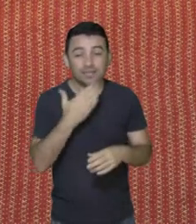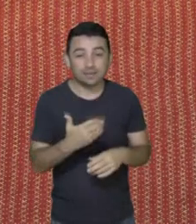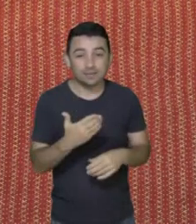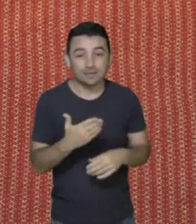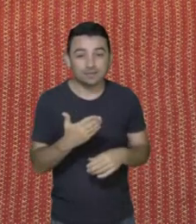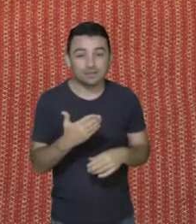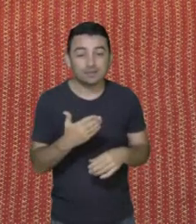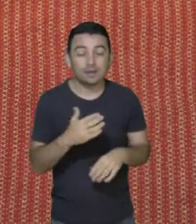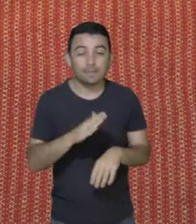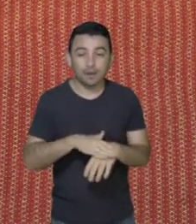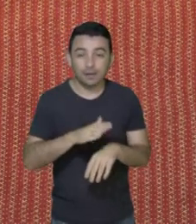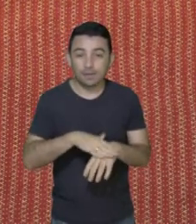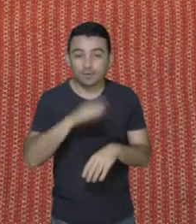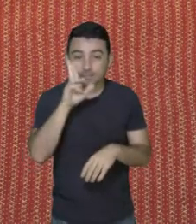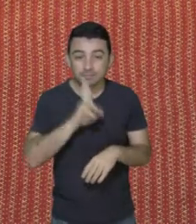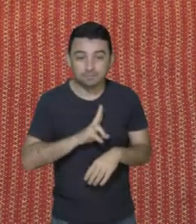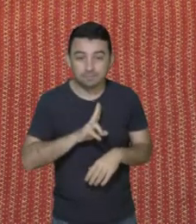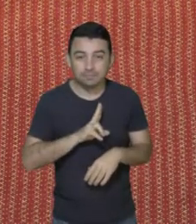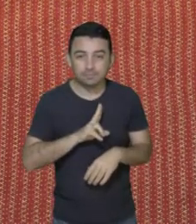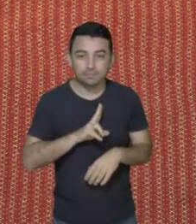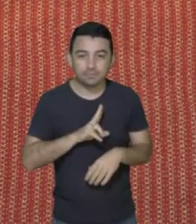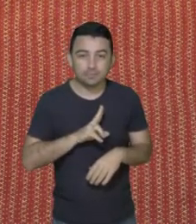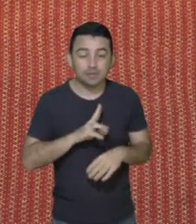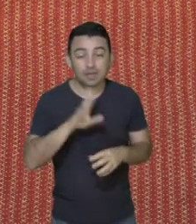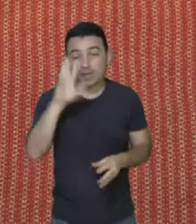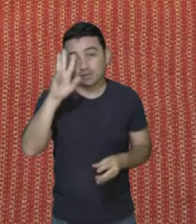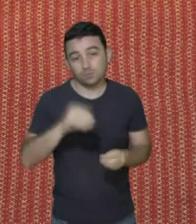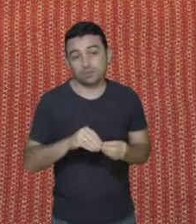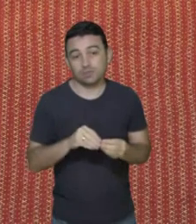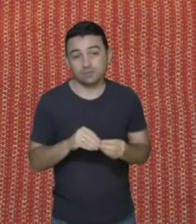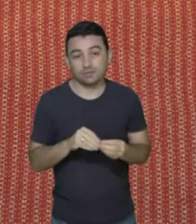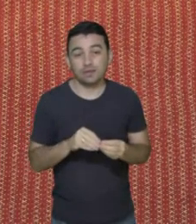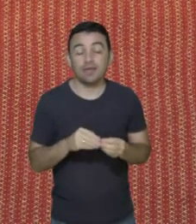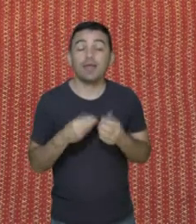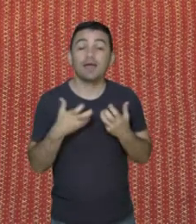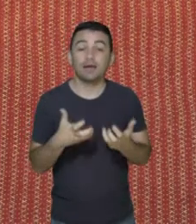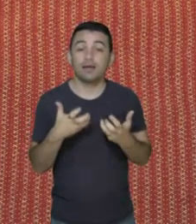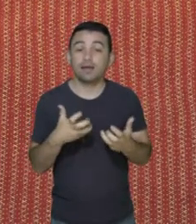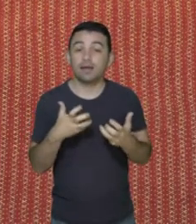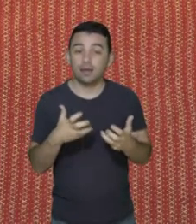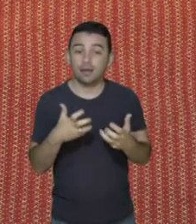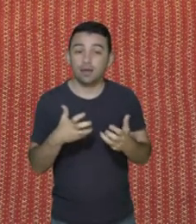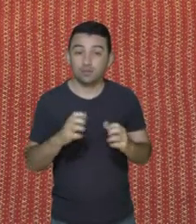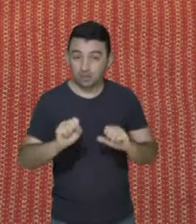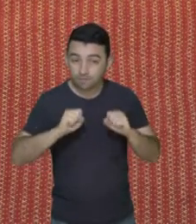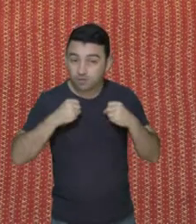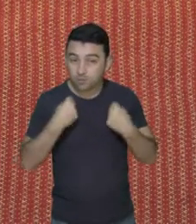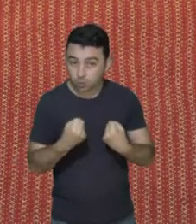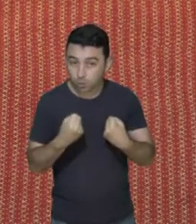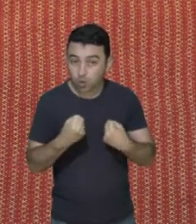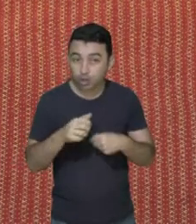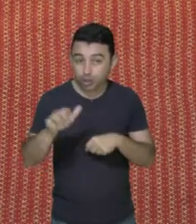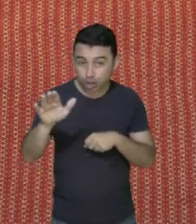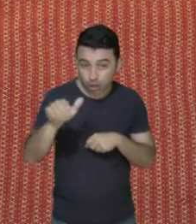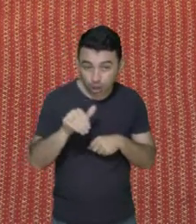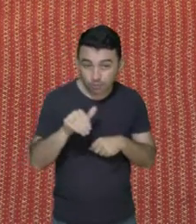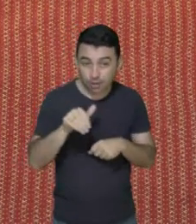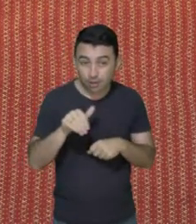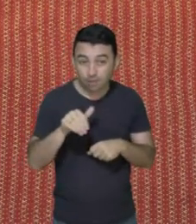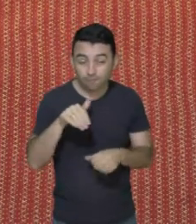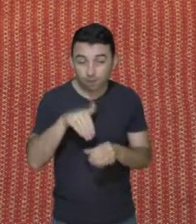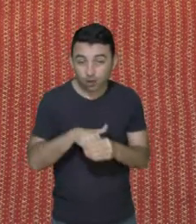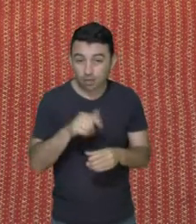de autoria do deputado Ivan Nats. Para resumir, quem quer que o defensor chame, vota